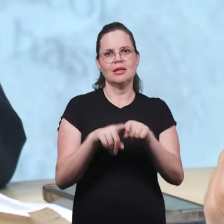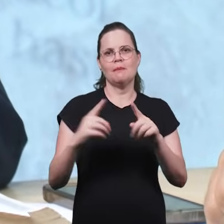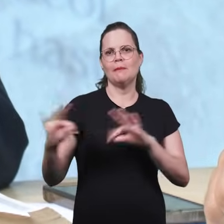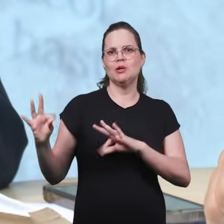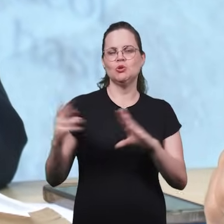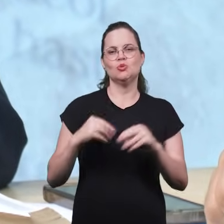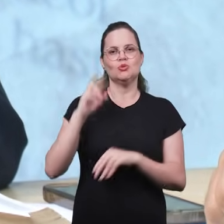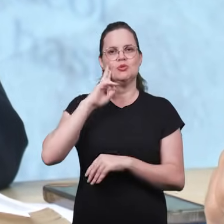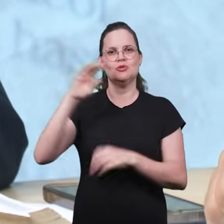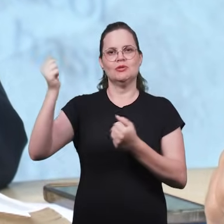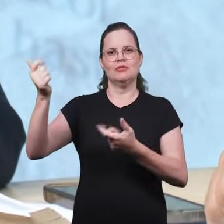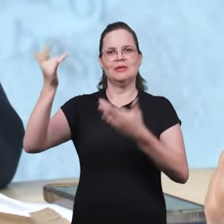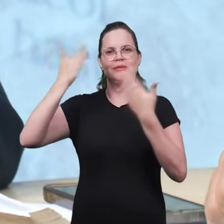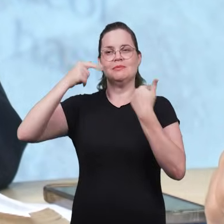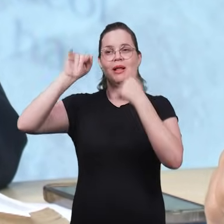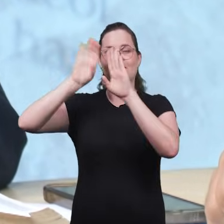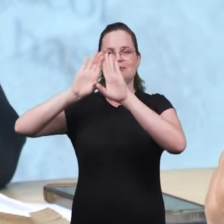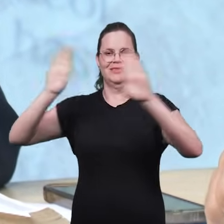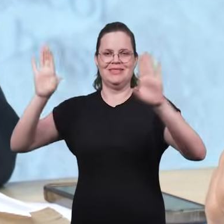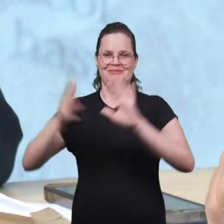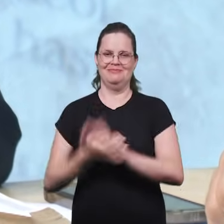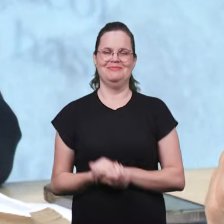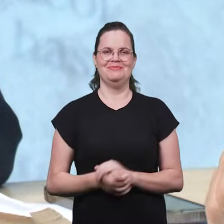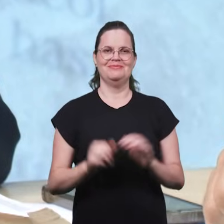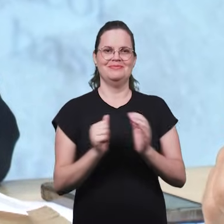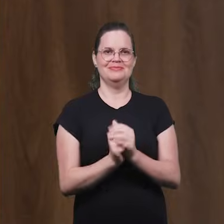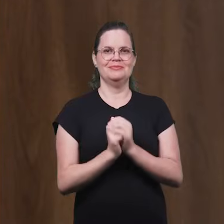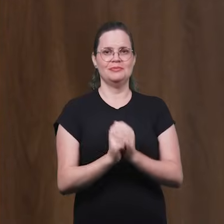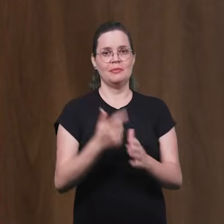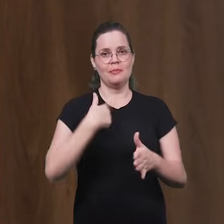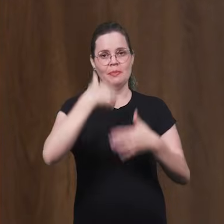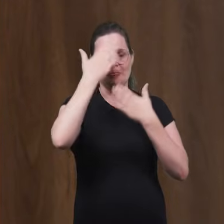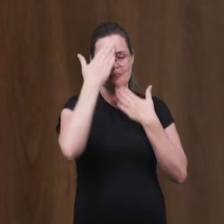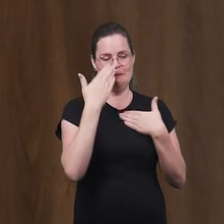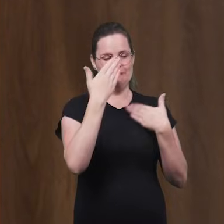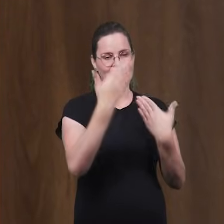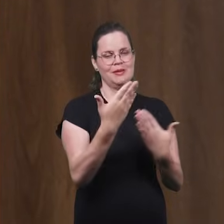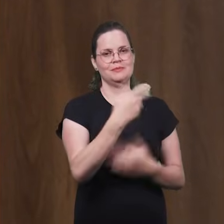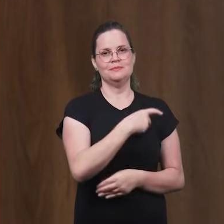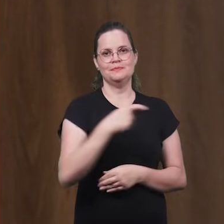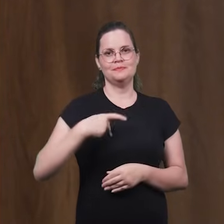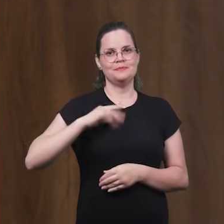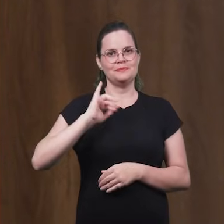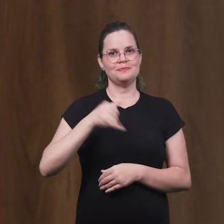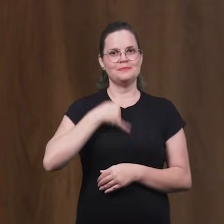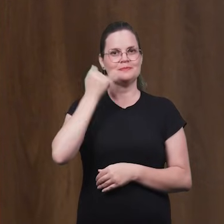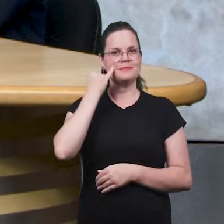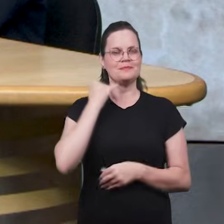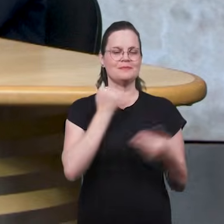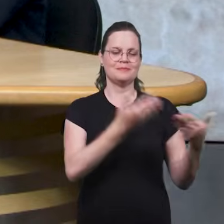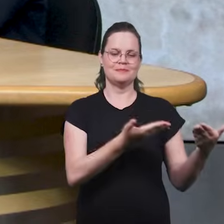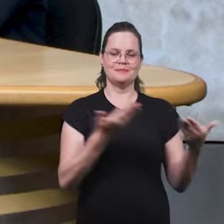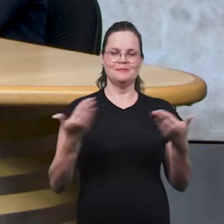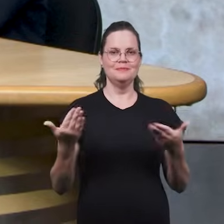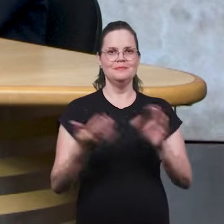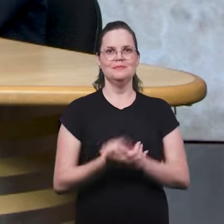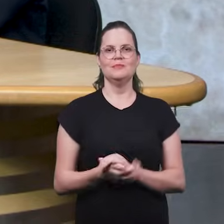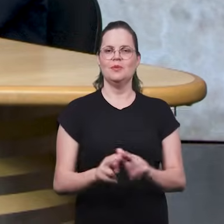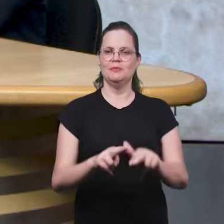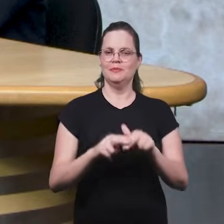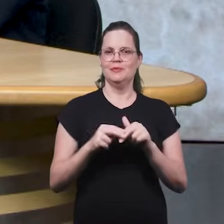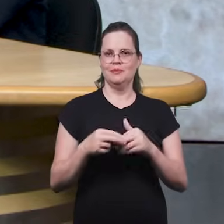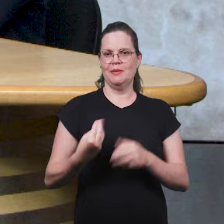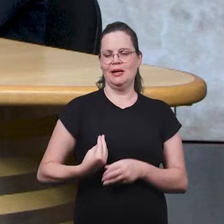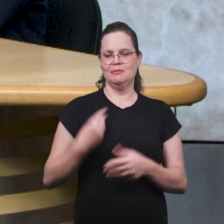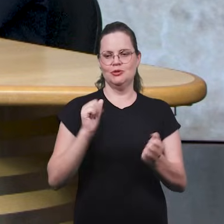conhecimento que Deus vai nos dar lá na sua presença. Amém. Eu quero agradecer a presença do nosso convidado.